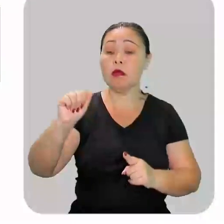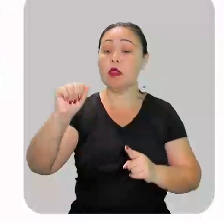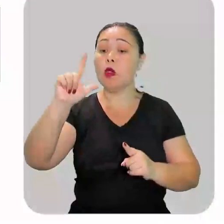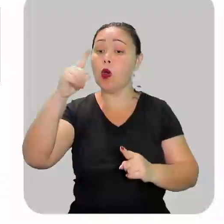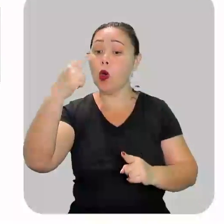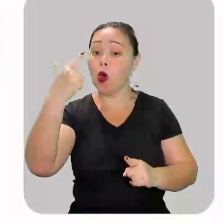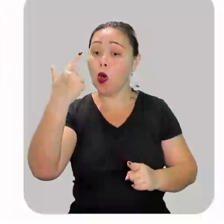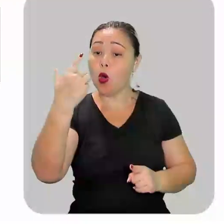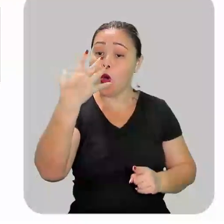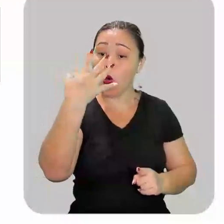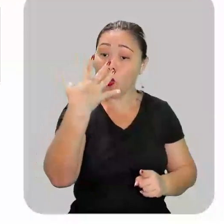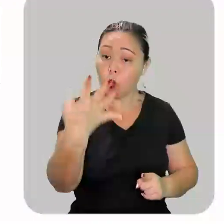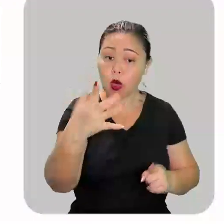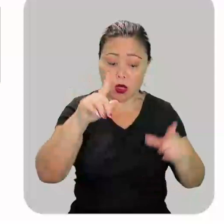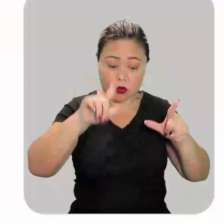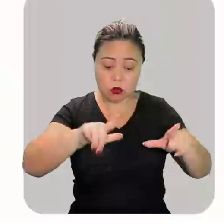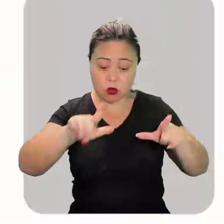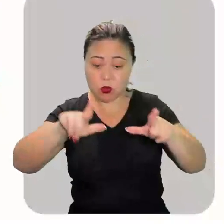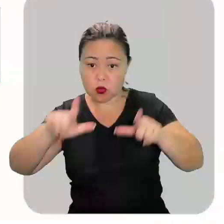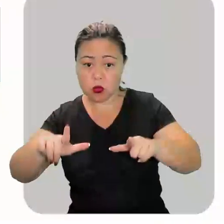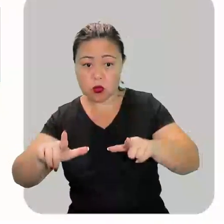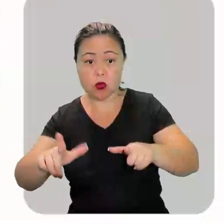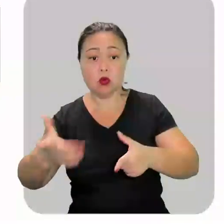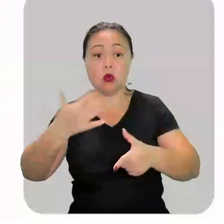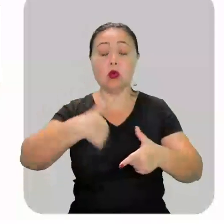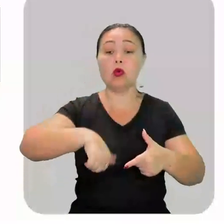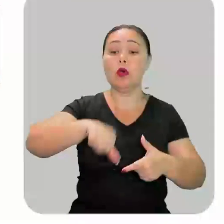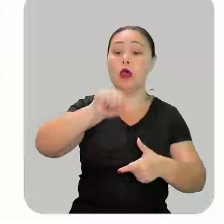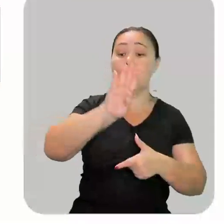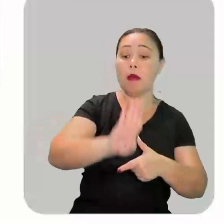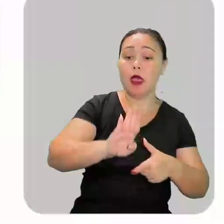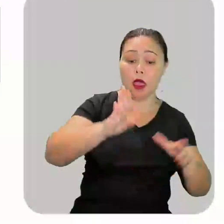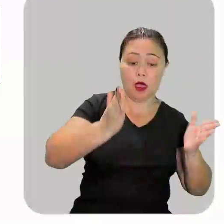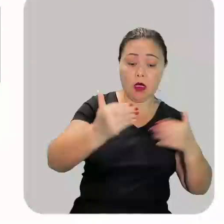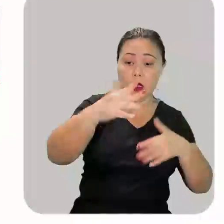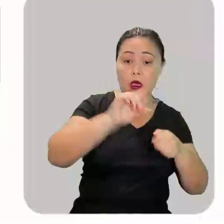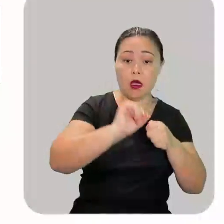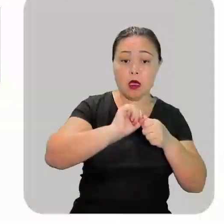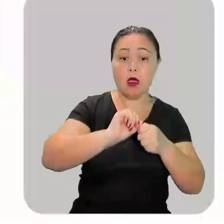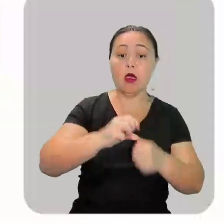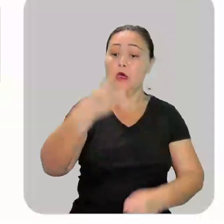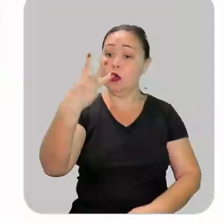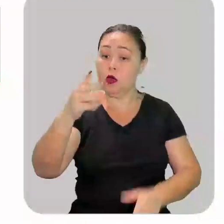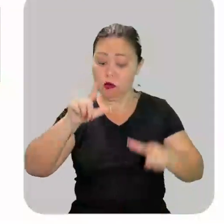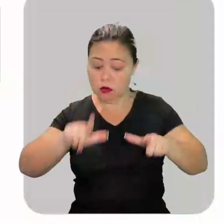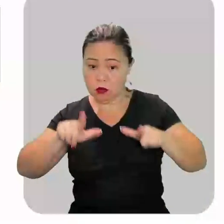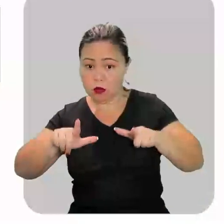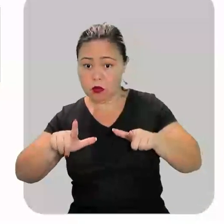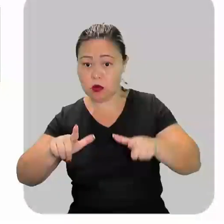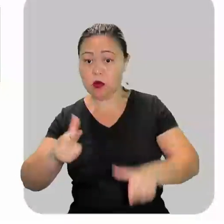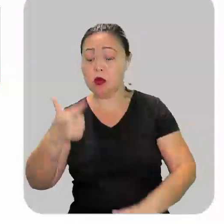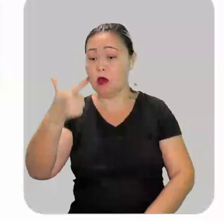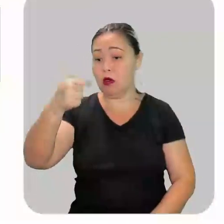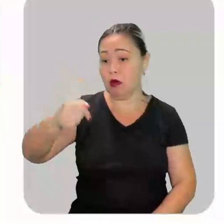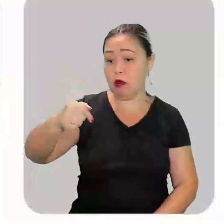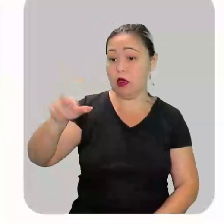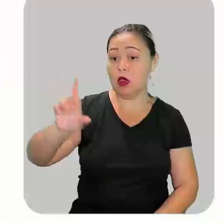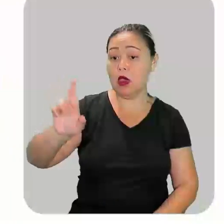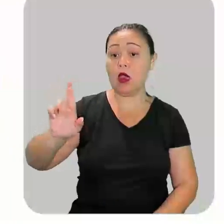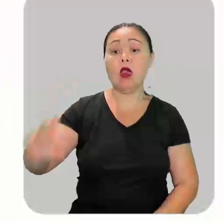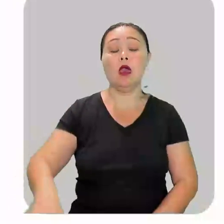piso, R$ 35,00. Caixas do tipo B, 3 unidades de piso, R$